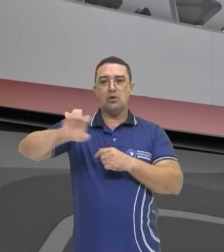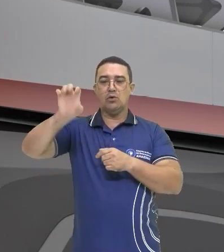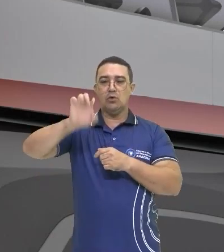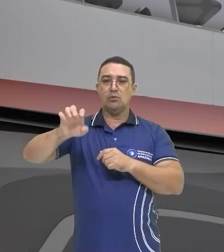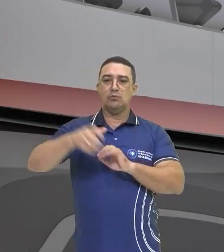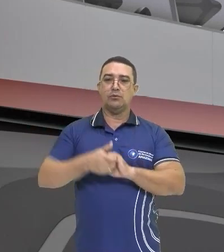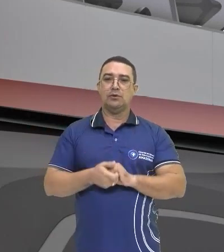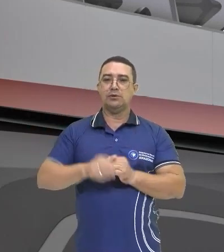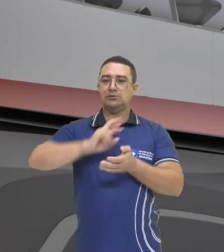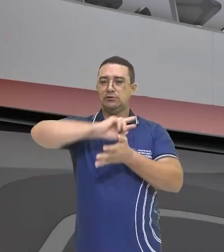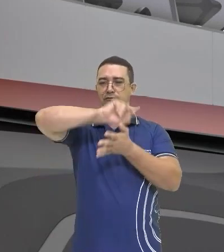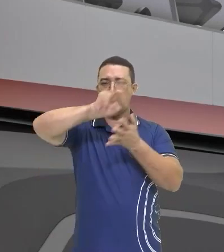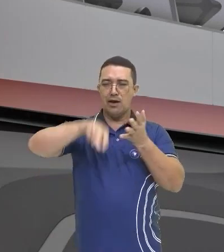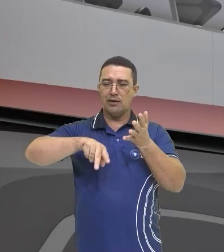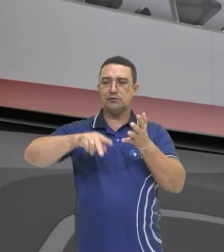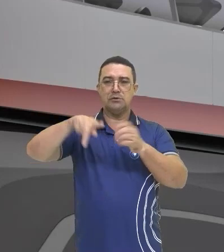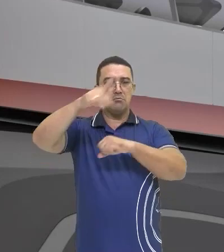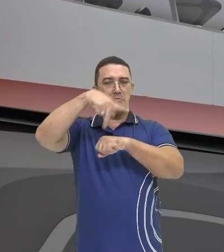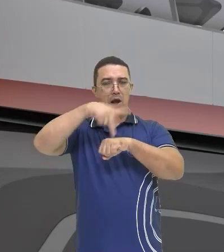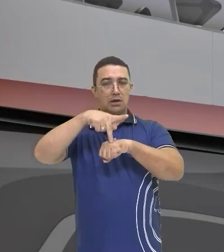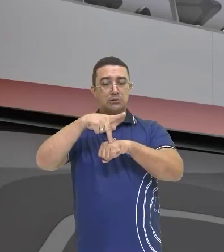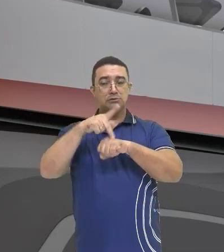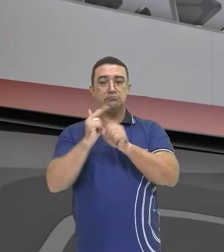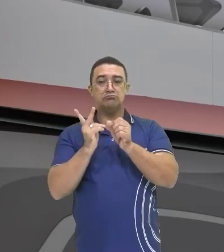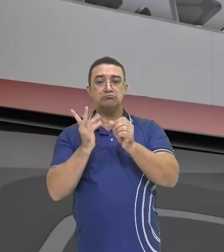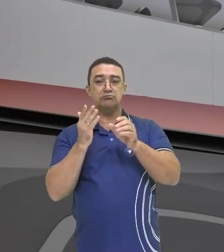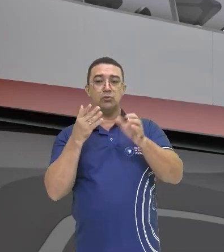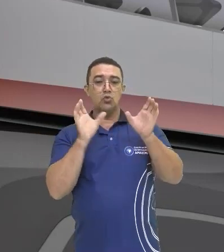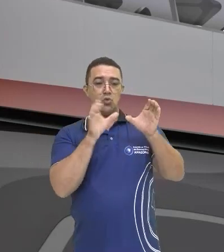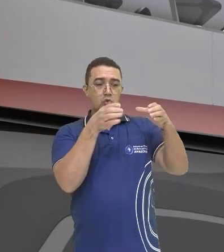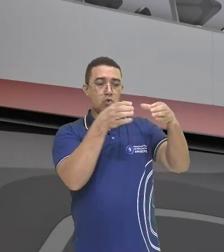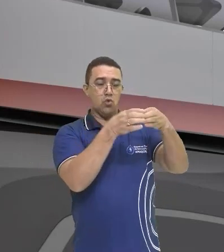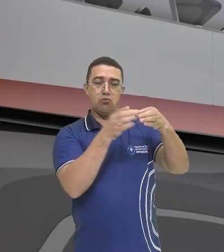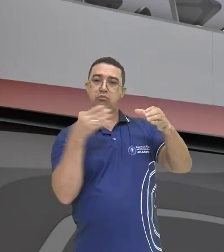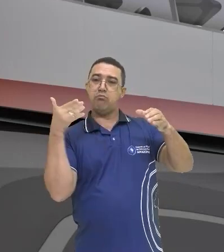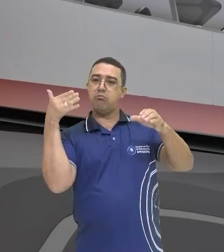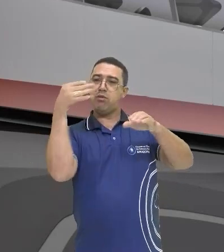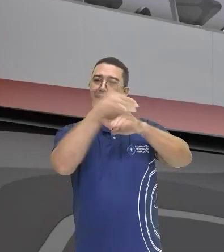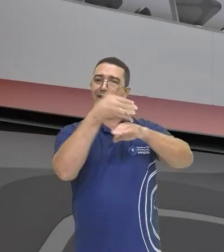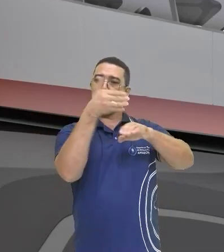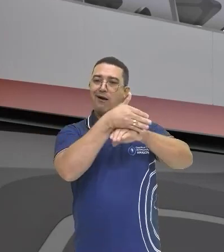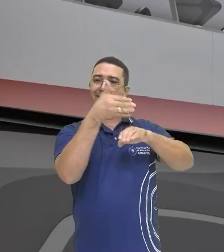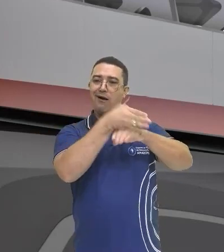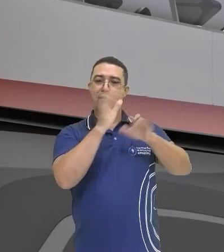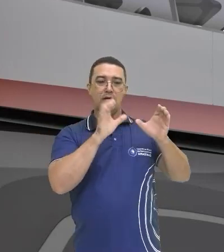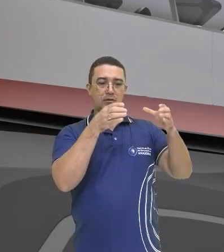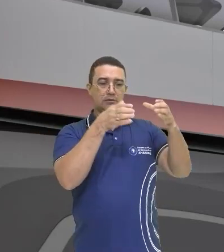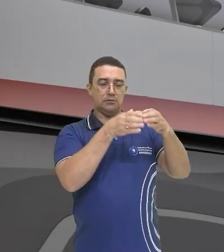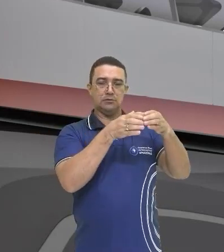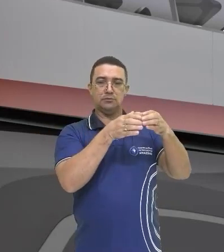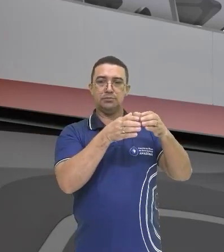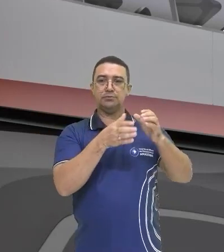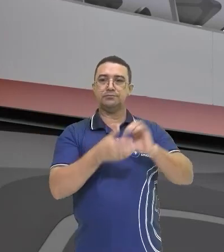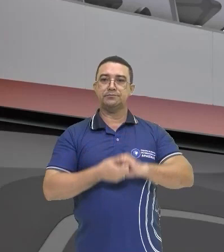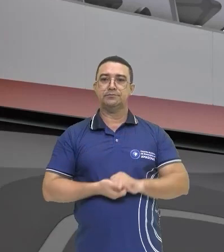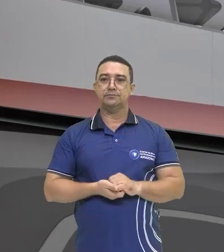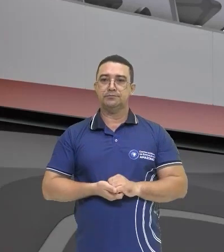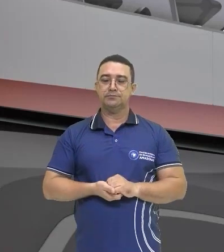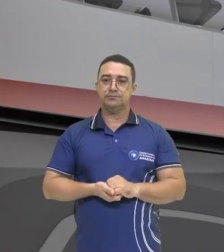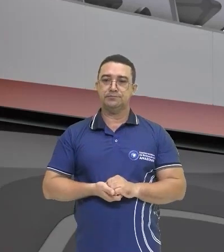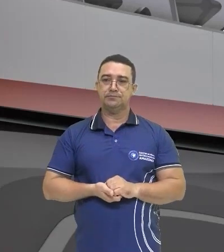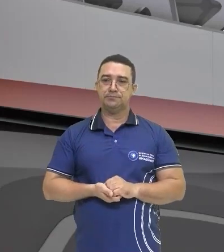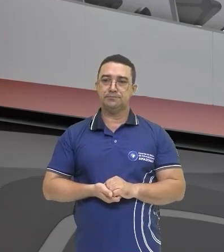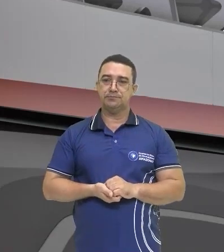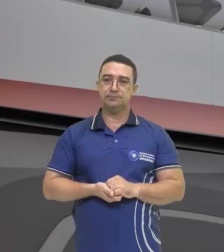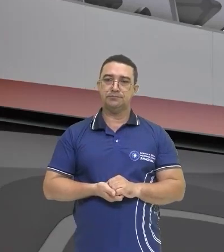aí diversos países vão entrar, vão fazer parte, vão começar, na realidade, a fazer